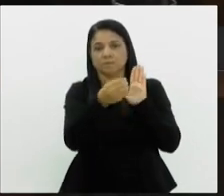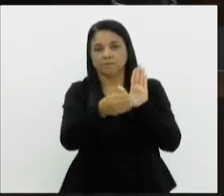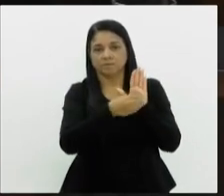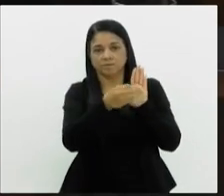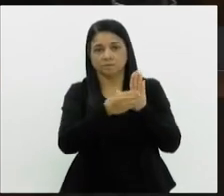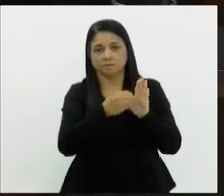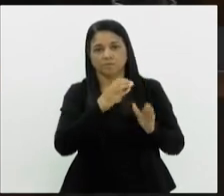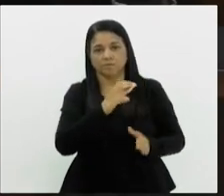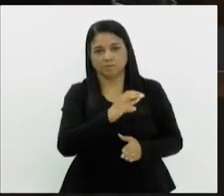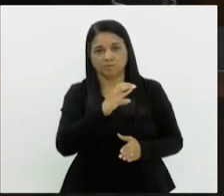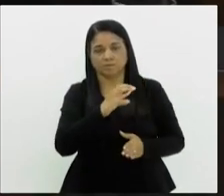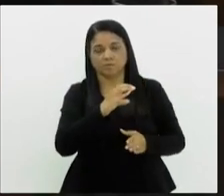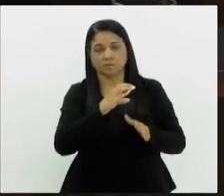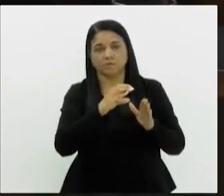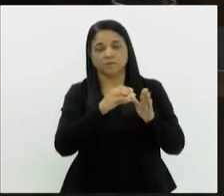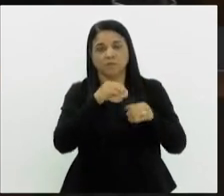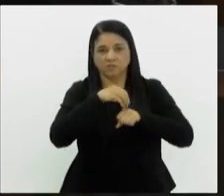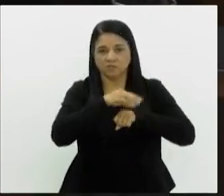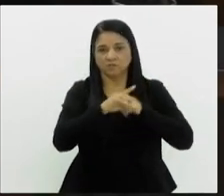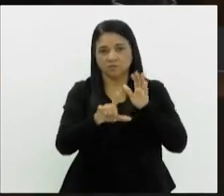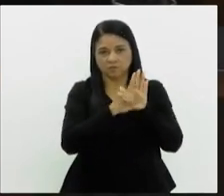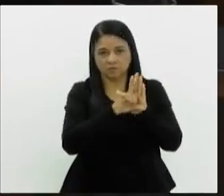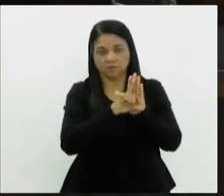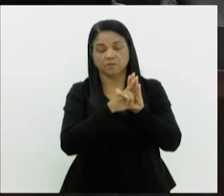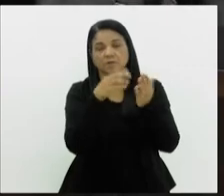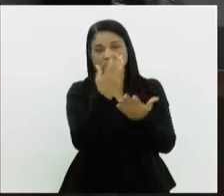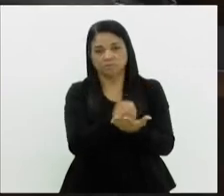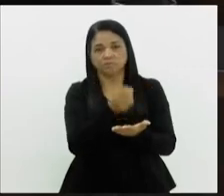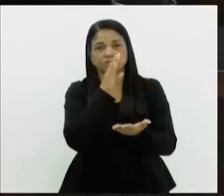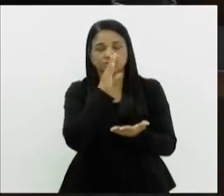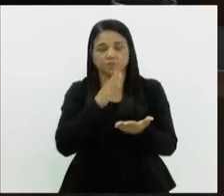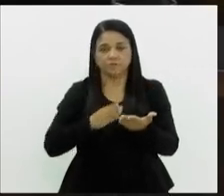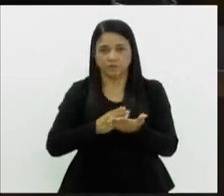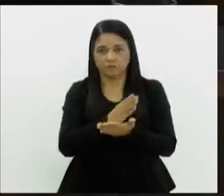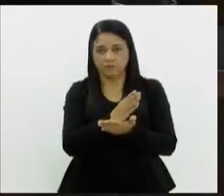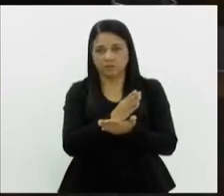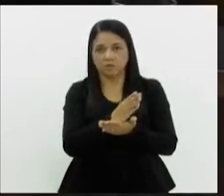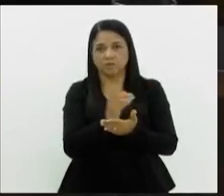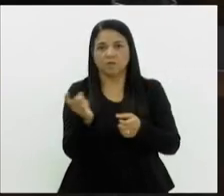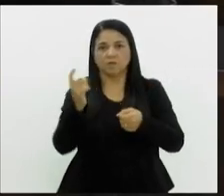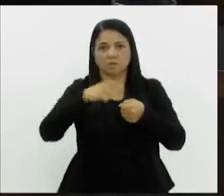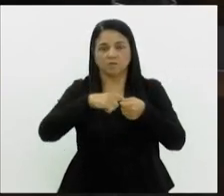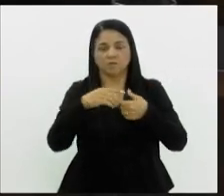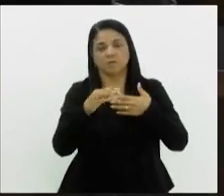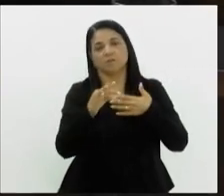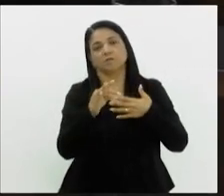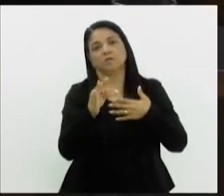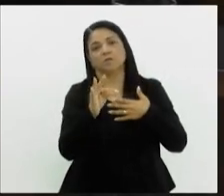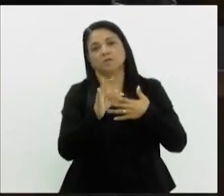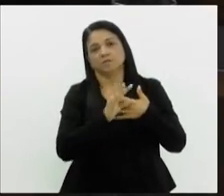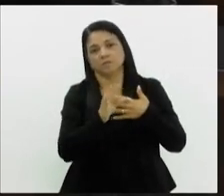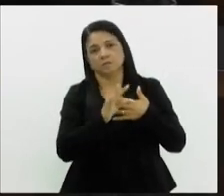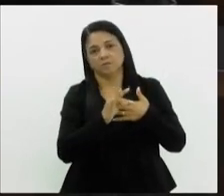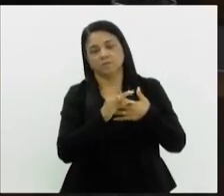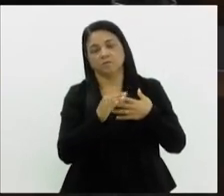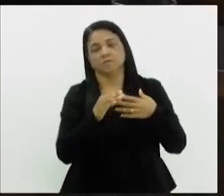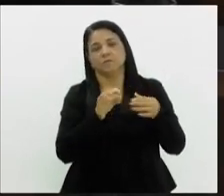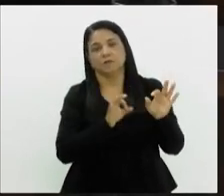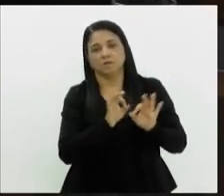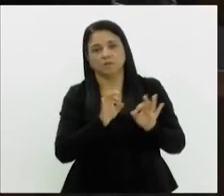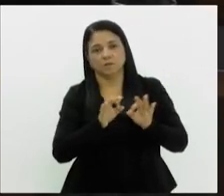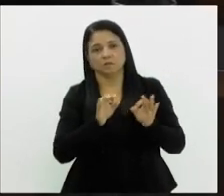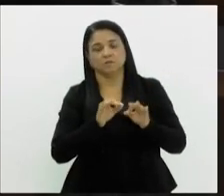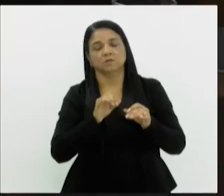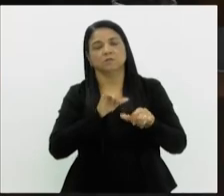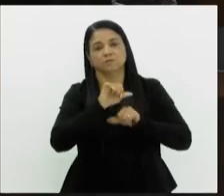da Comissão de Indicação Legislativa. Os senhores que aprovam, mas como estão? Aprovado. Retorno ao autor para indicação, para elaboração da